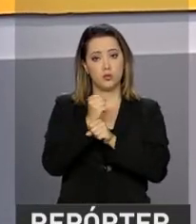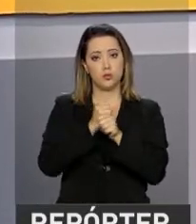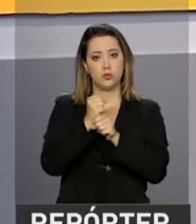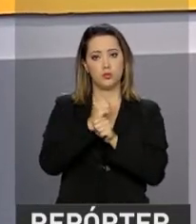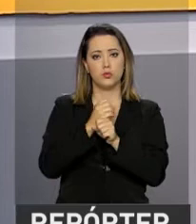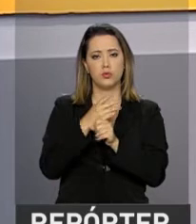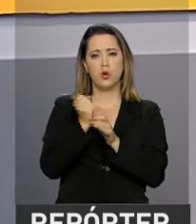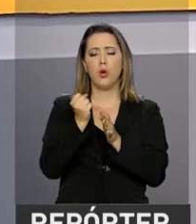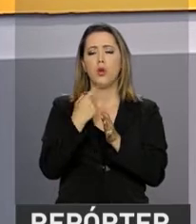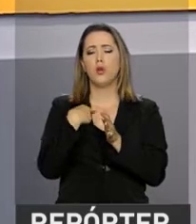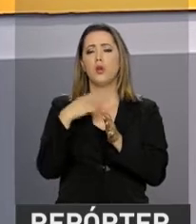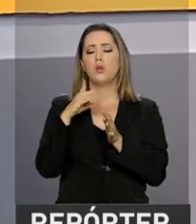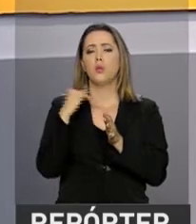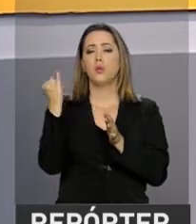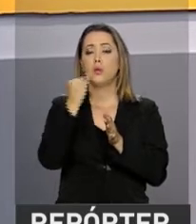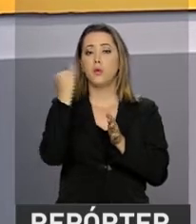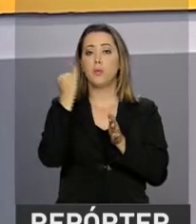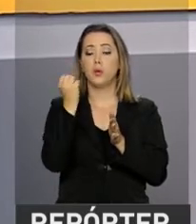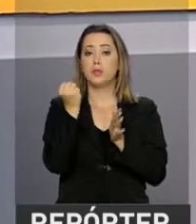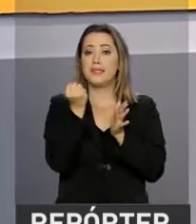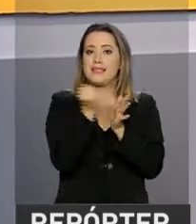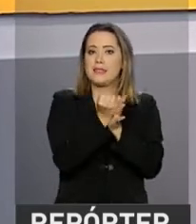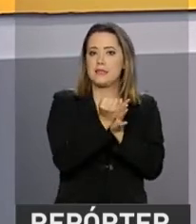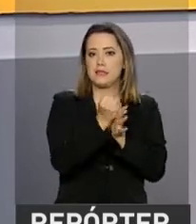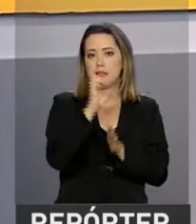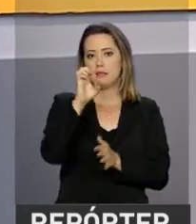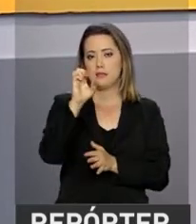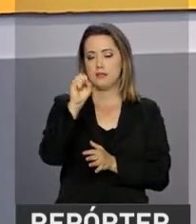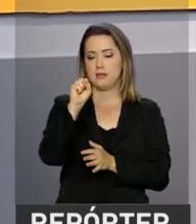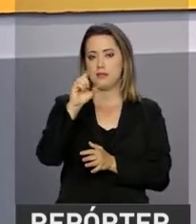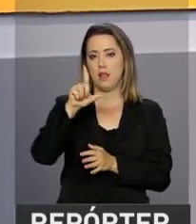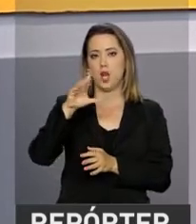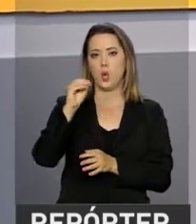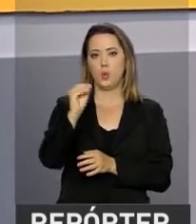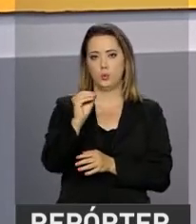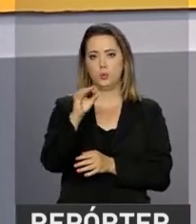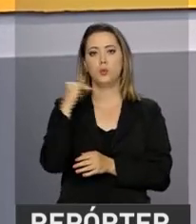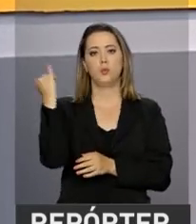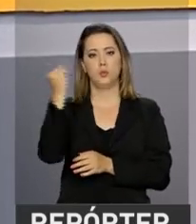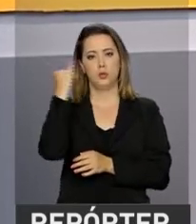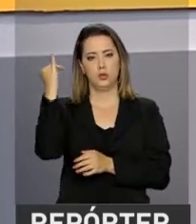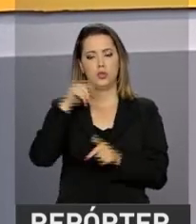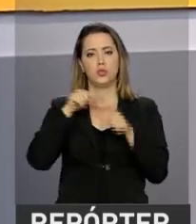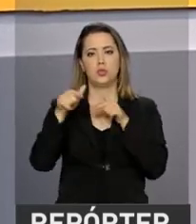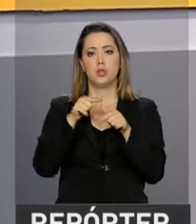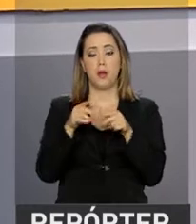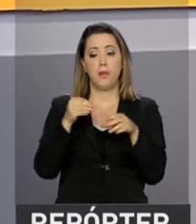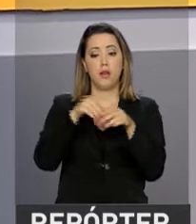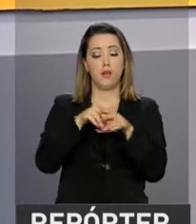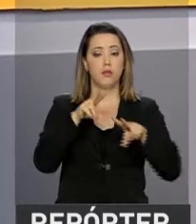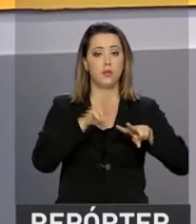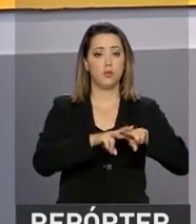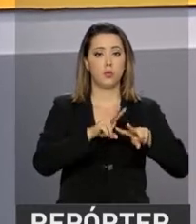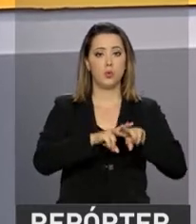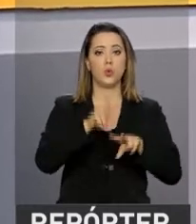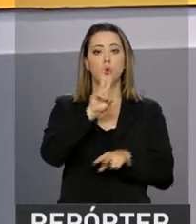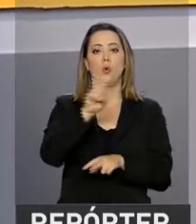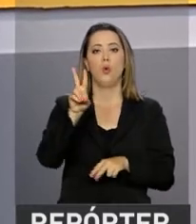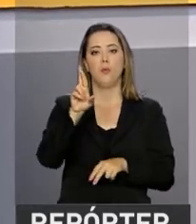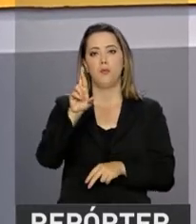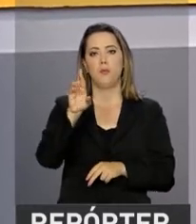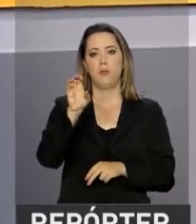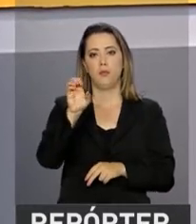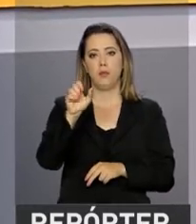Selo Nacional de Responsabilidade Social pelo Trabalho no Sistema Prisional. Apelidada de Resgata, a iniciativa